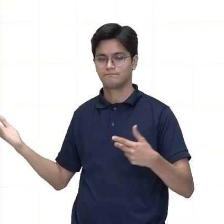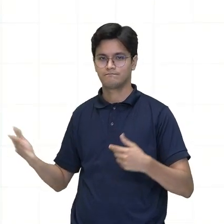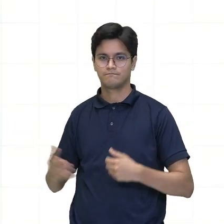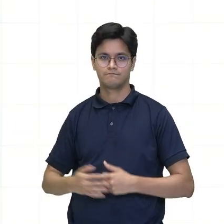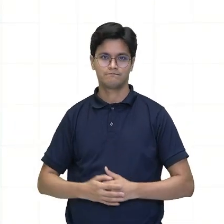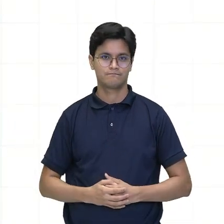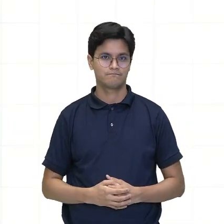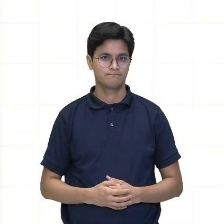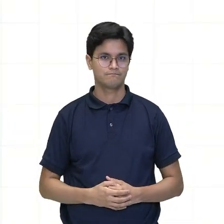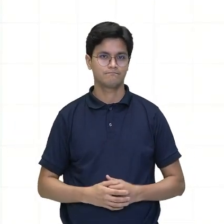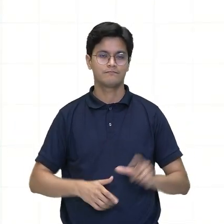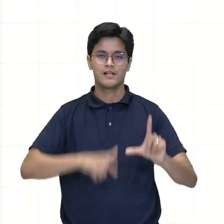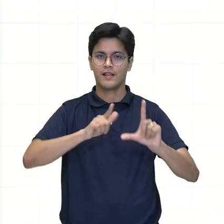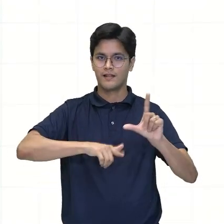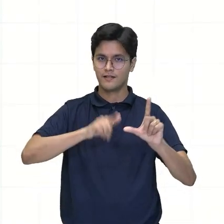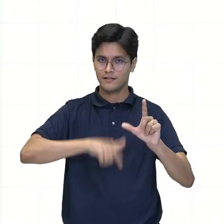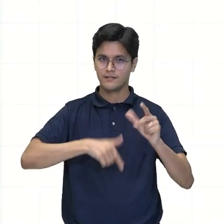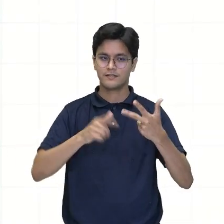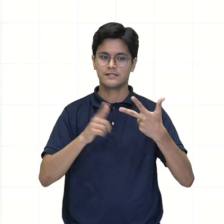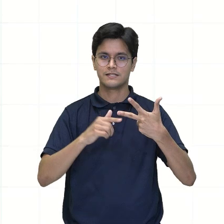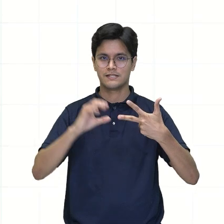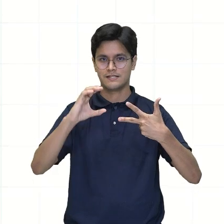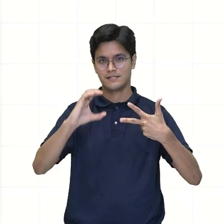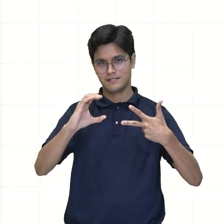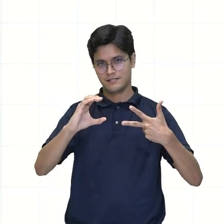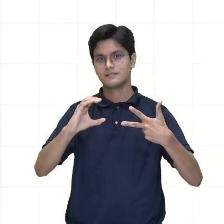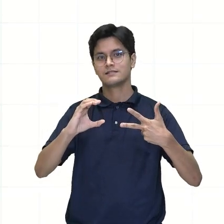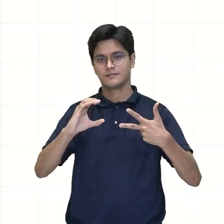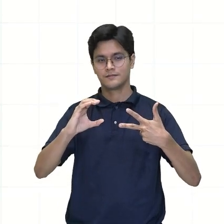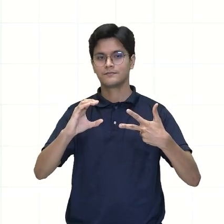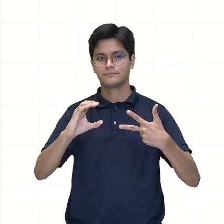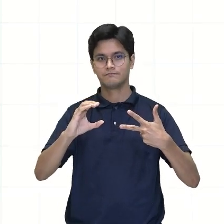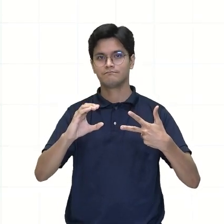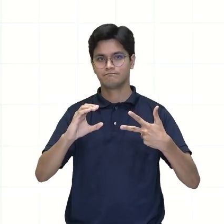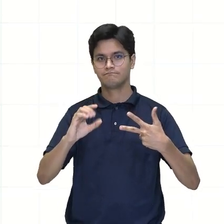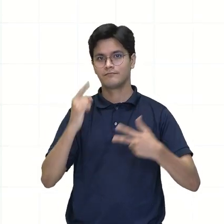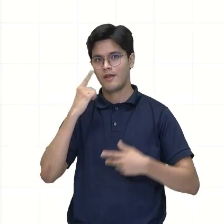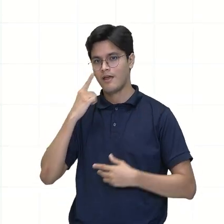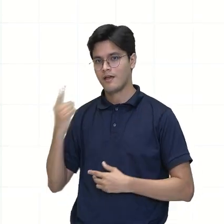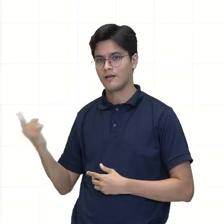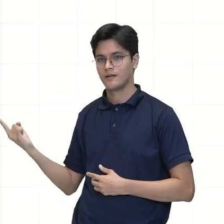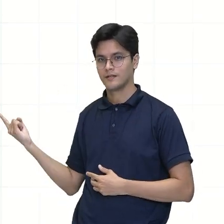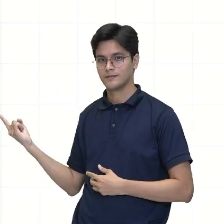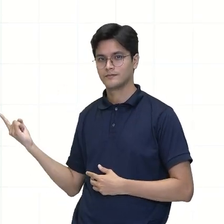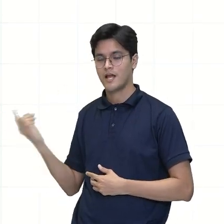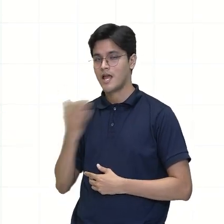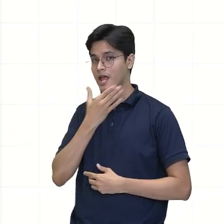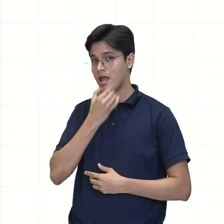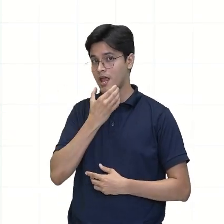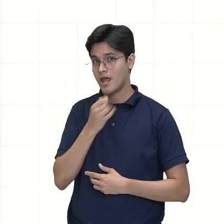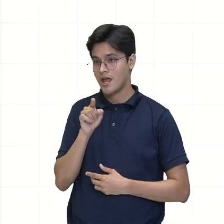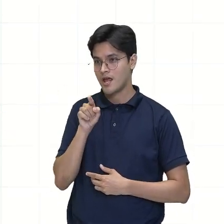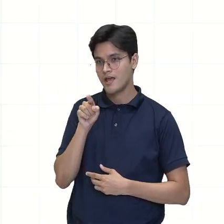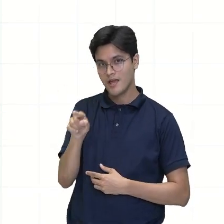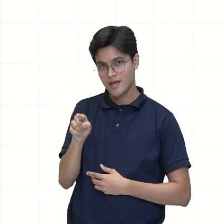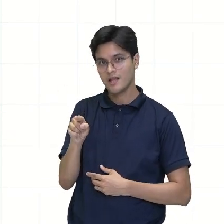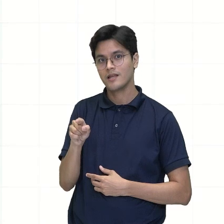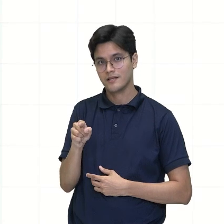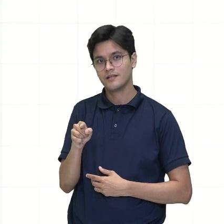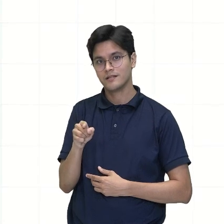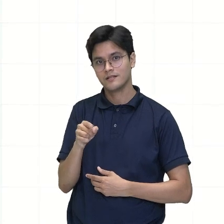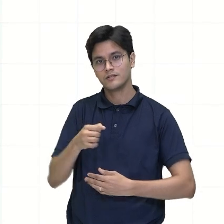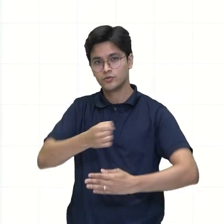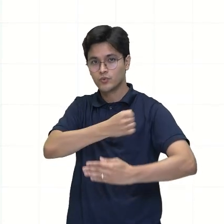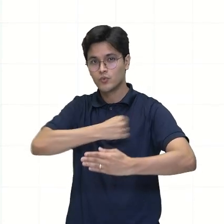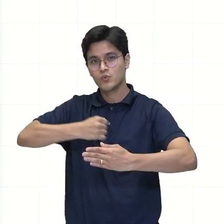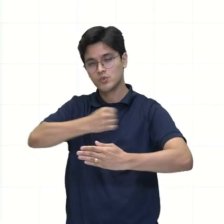Pronto, é a letra C. He's cooking dinner. Ele está fazendo o jantar,